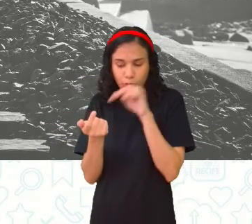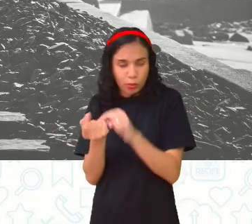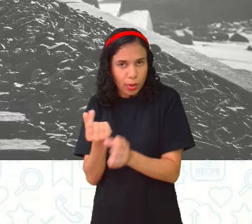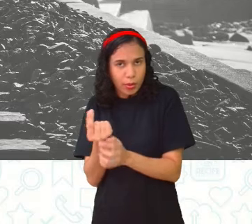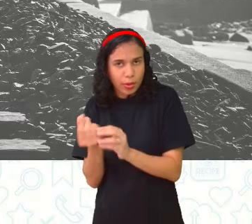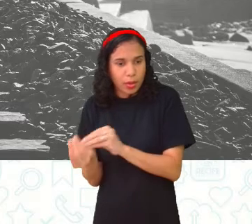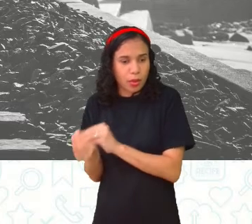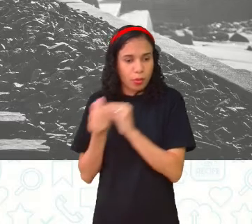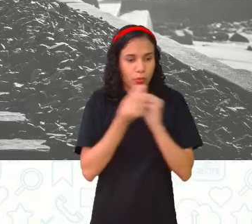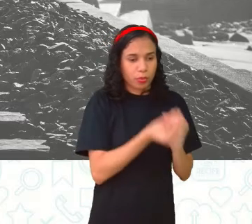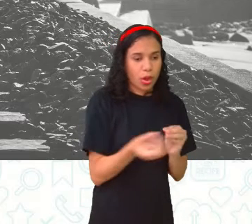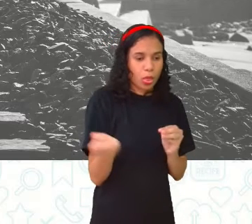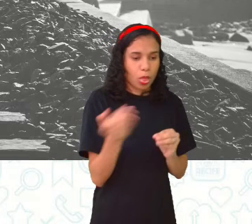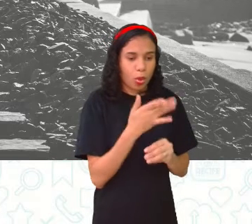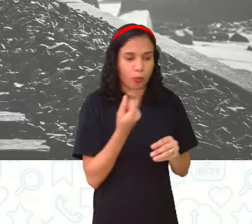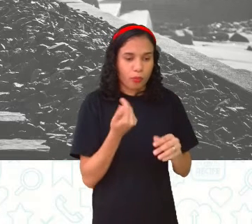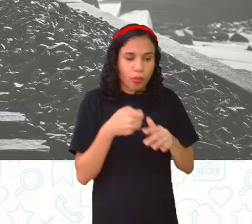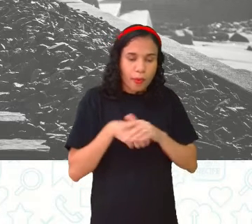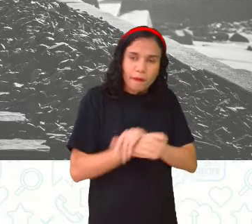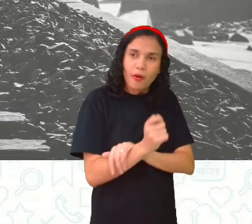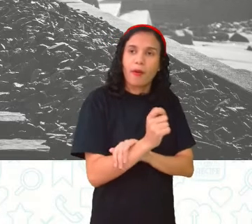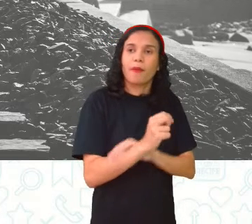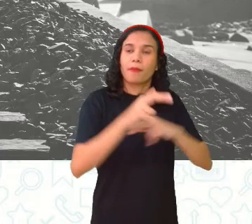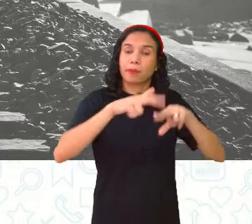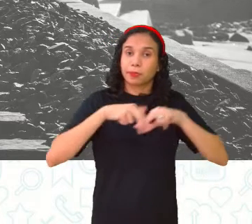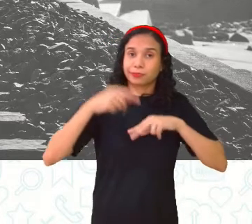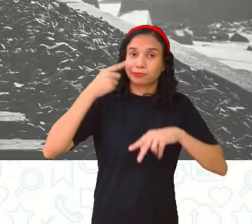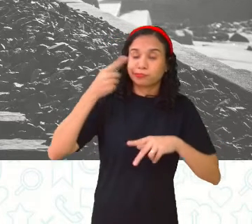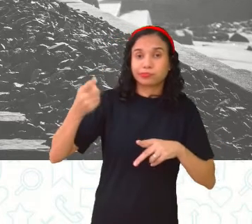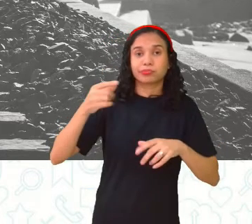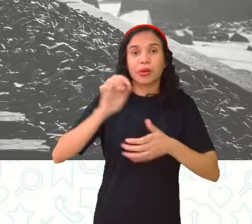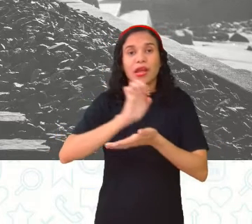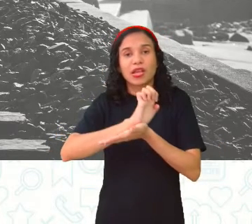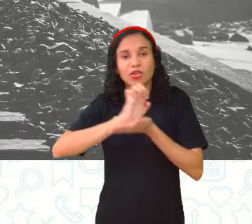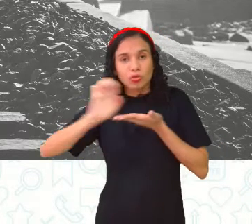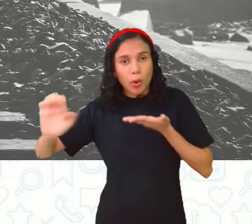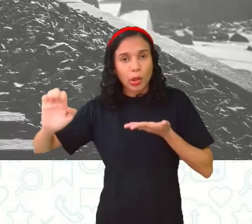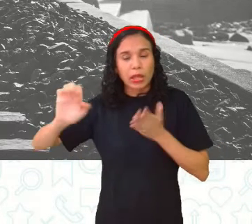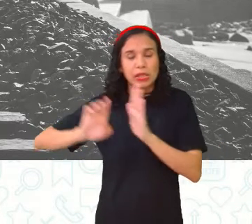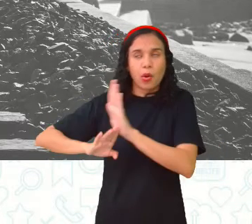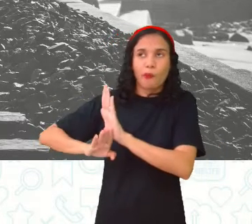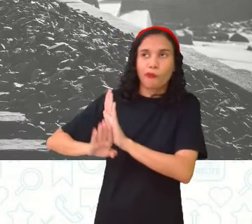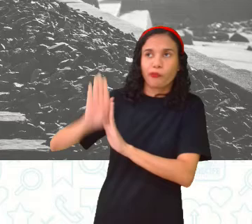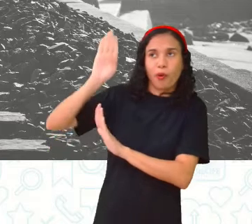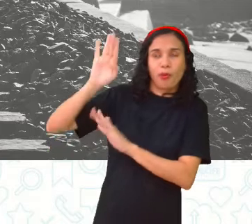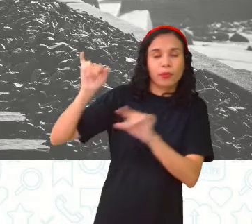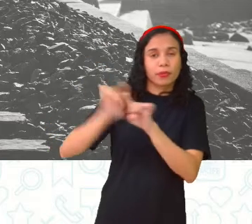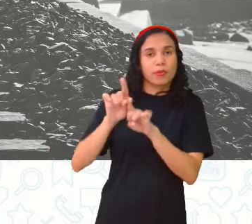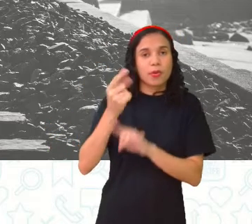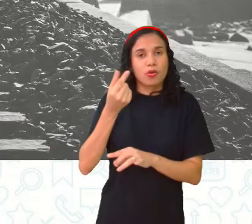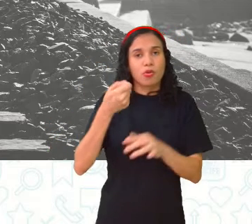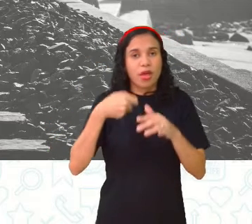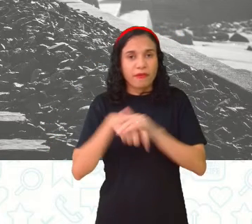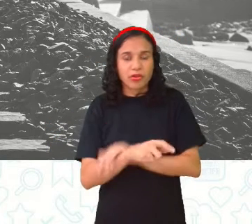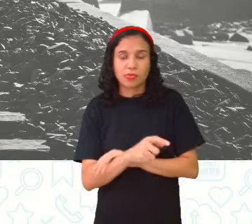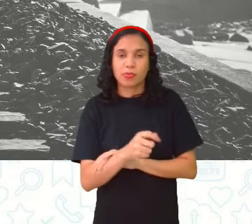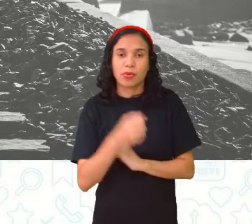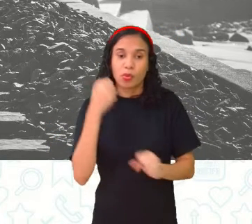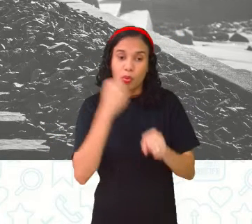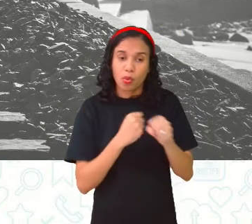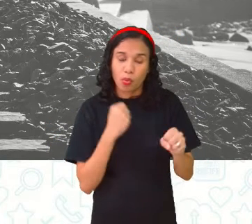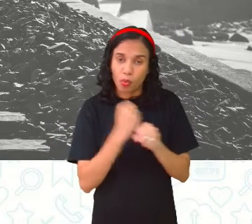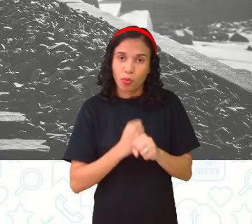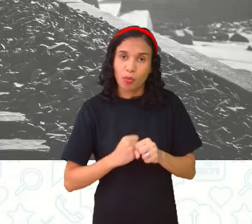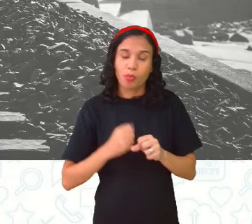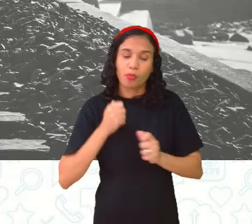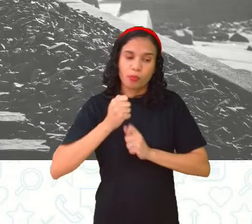outros investimentos, certo? Então, foi o caso da exportação aumentar e o investimento em estradas de ferro, que a gente